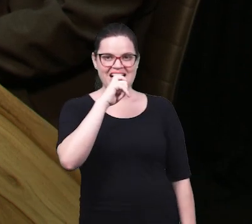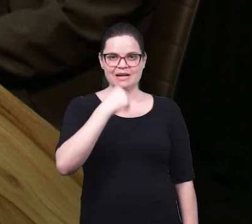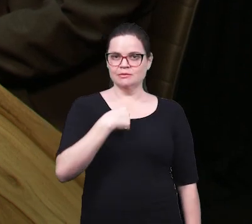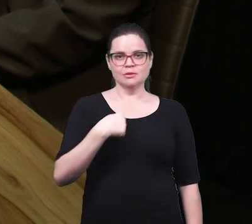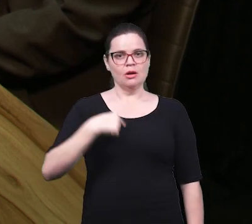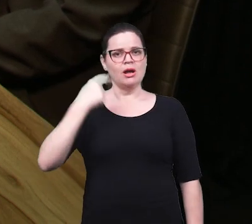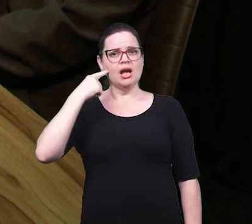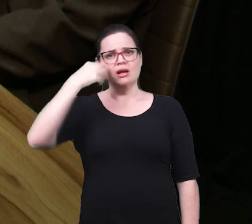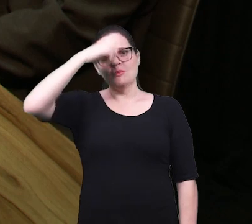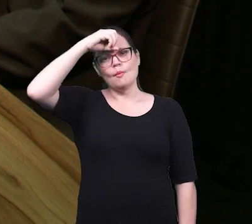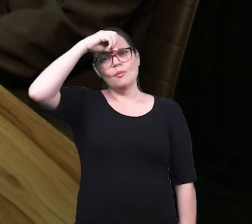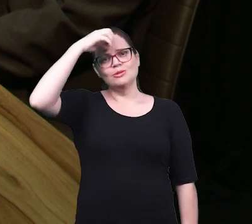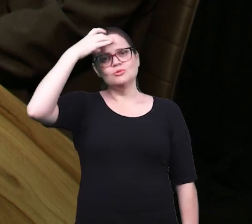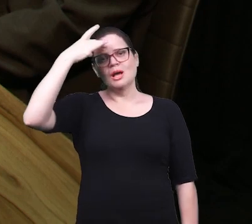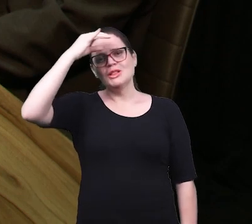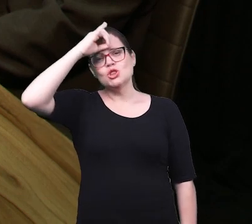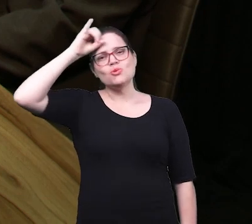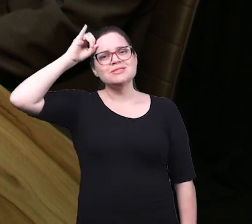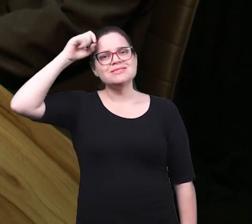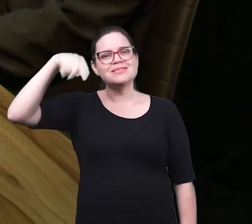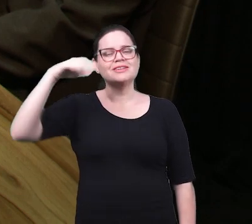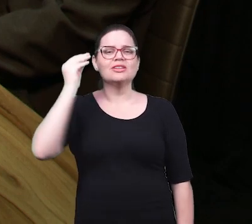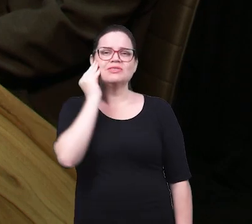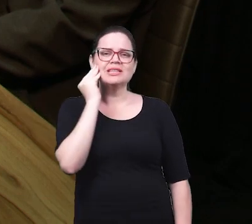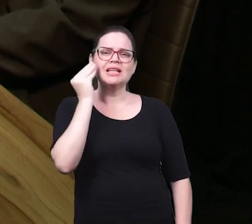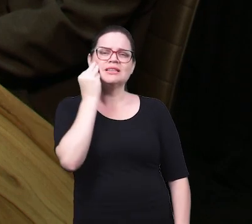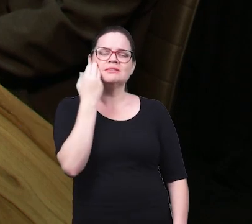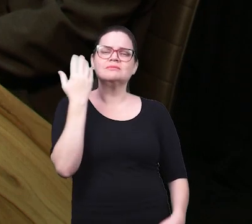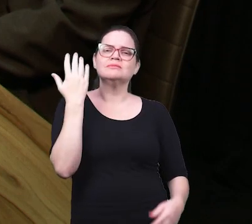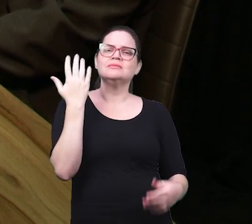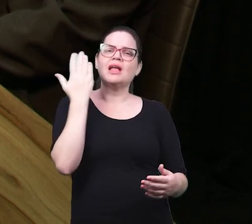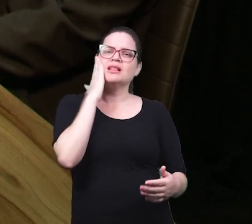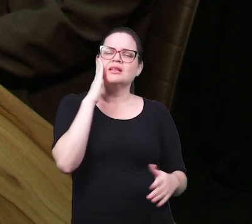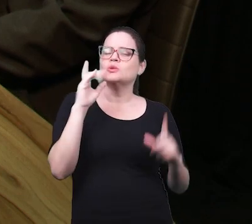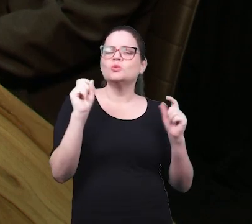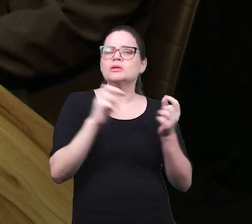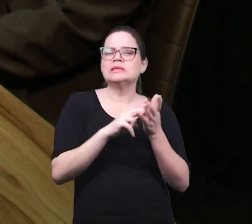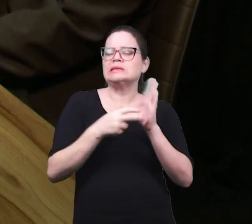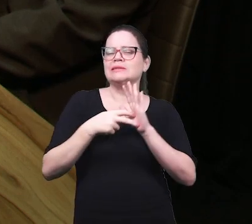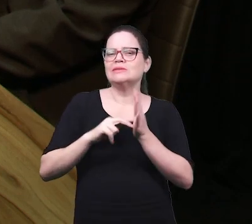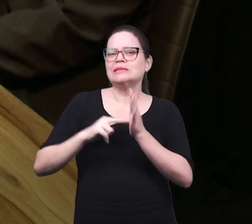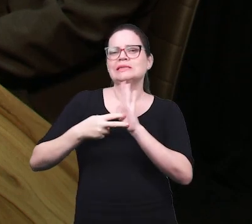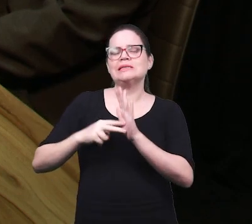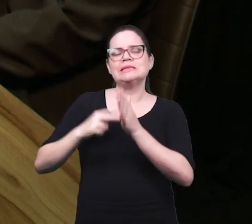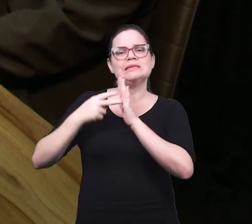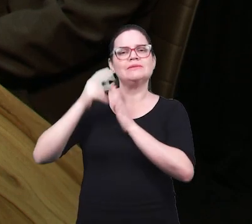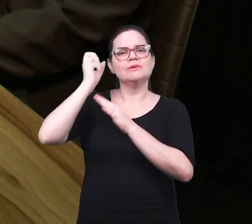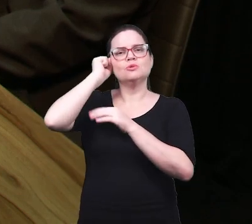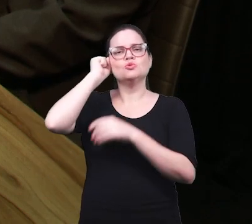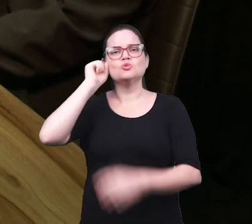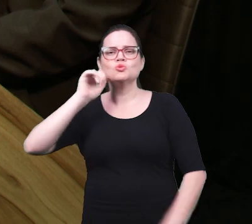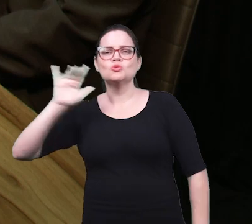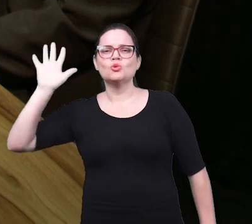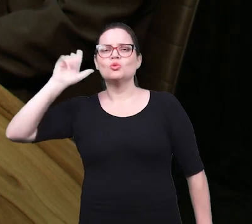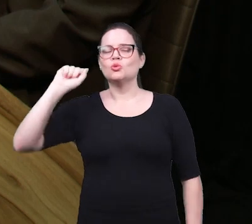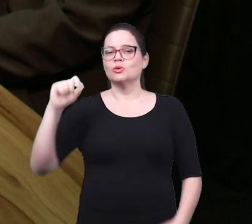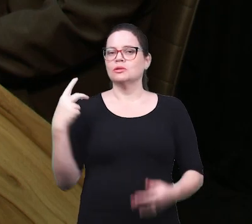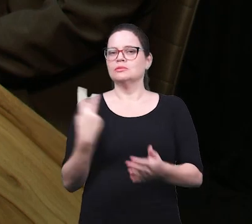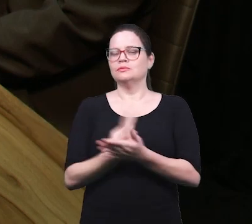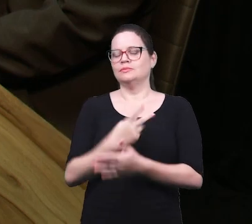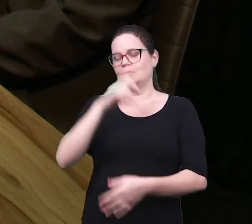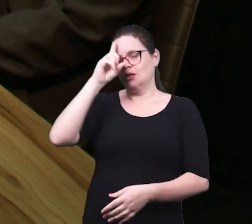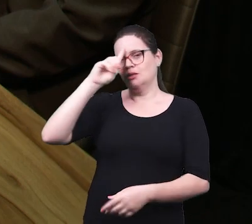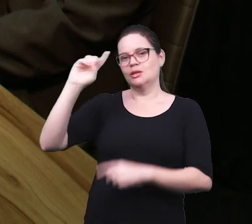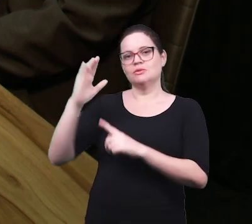Sim. estava simplesmente, ele estava simples nessa situação, né? Ele estava tentando entender, né, o que que